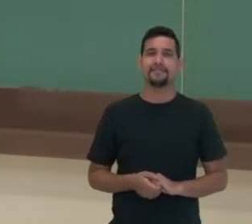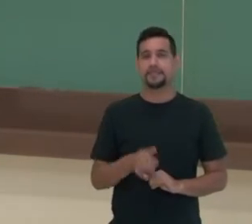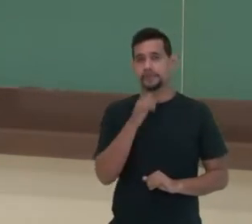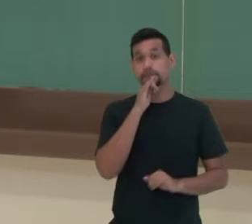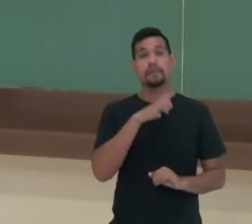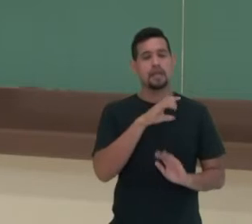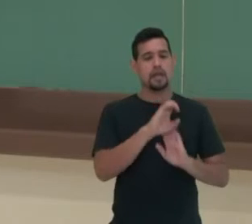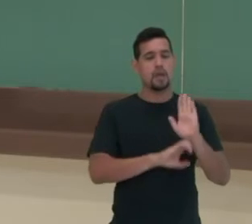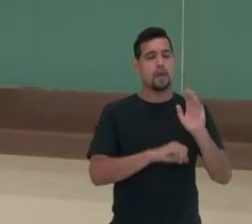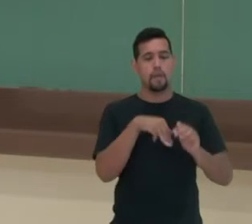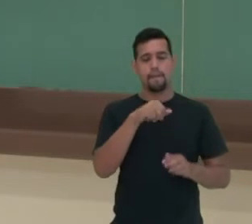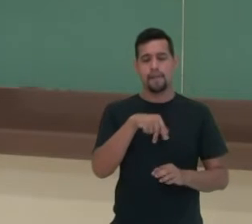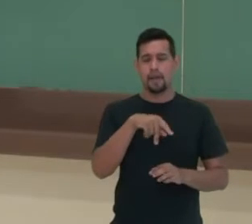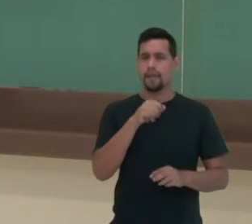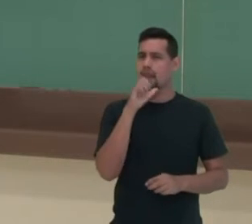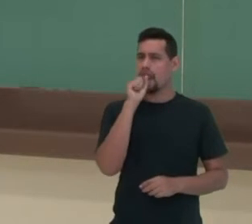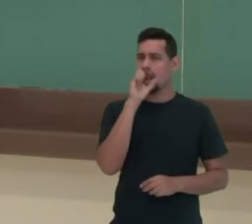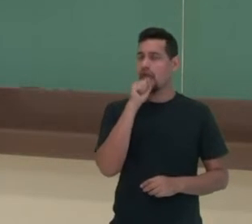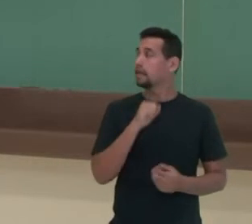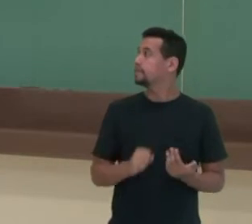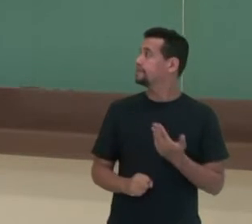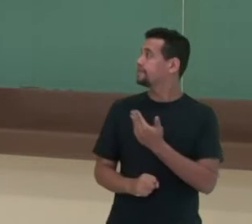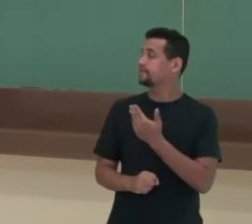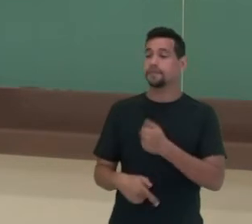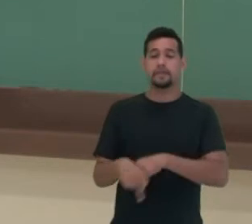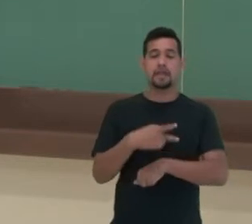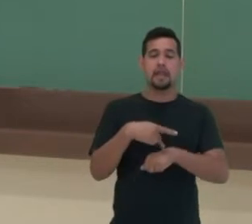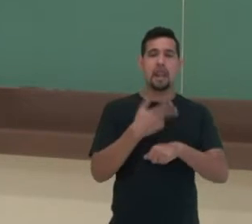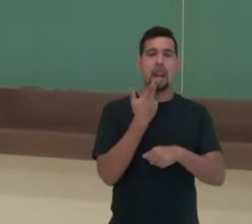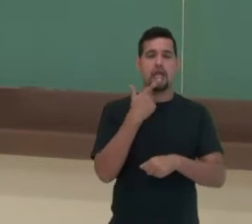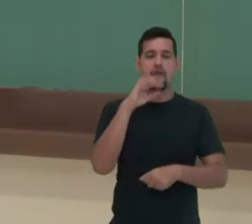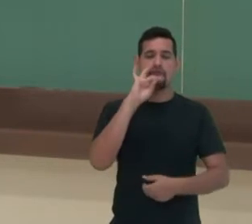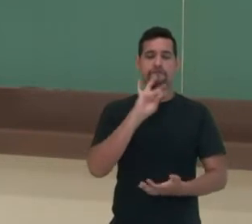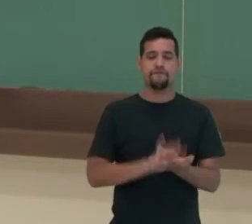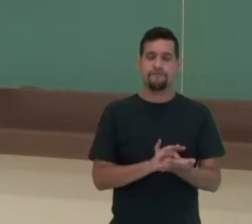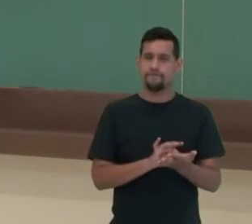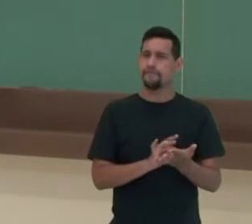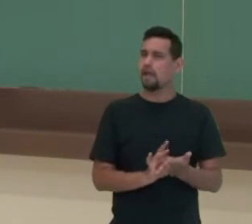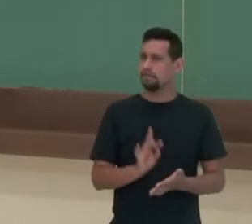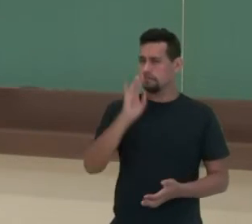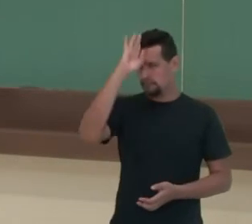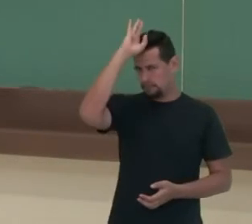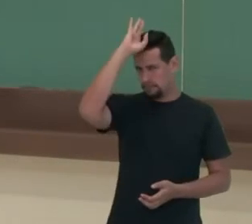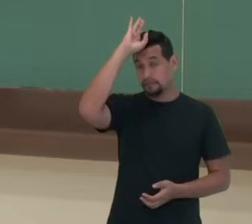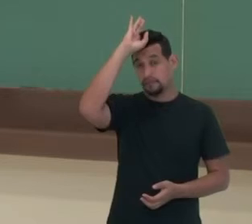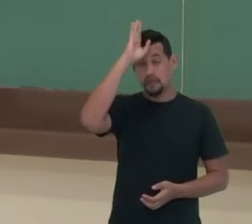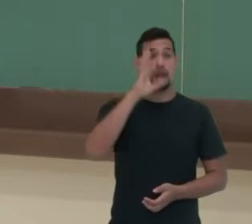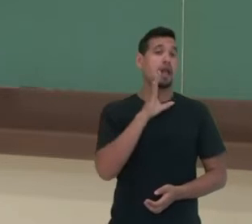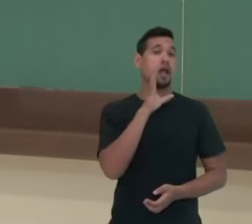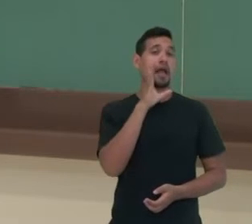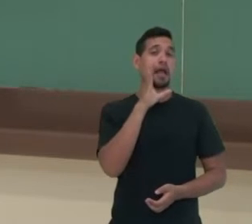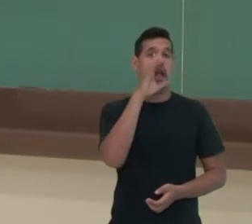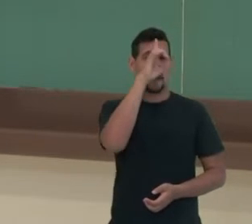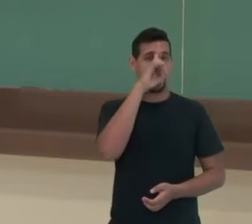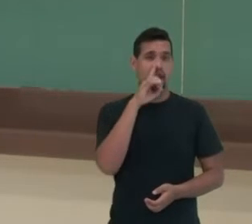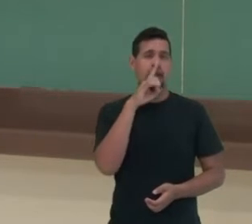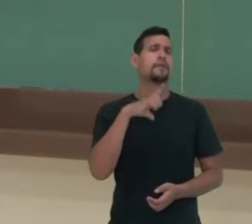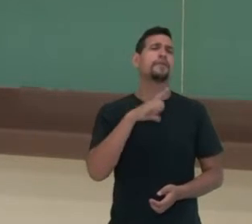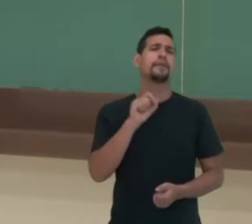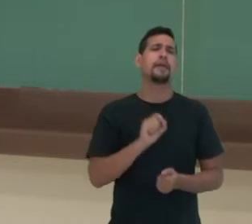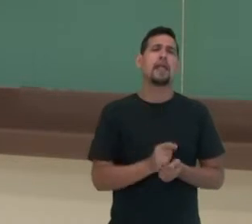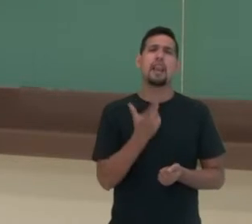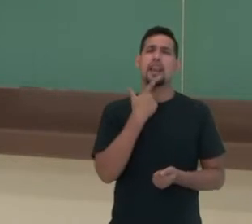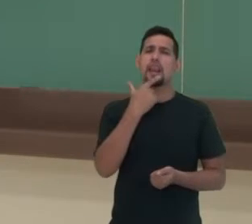têm no mapa, em laranja, países com línguas oficiais românicas. Em amarelo, países que possuem